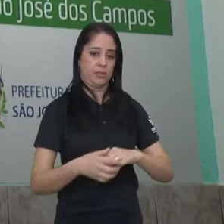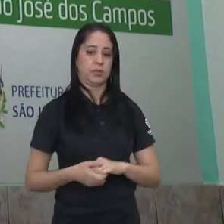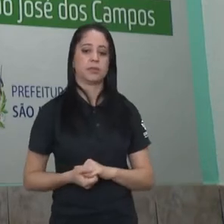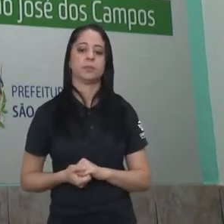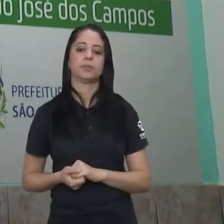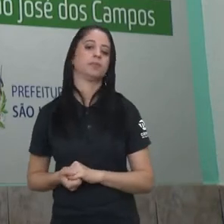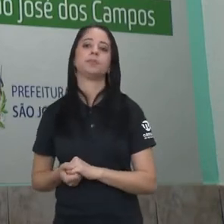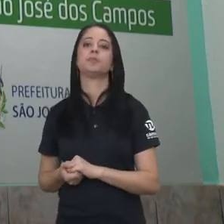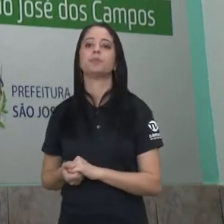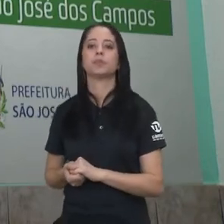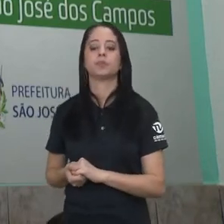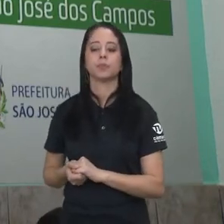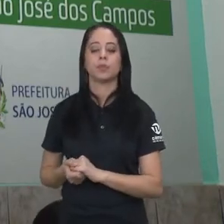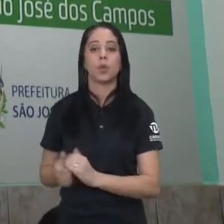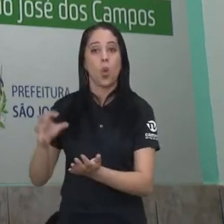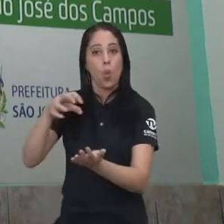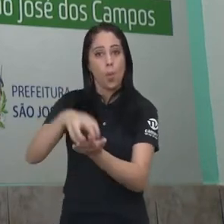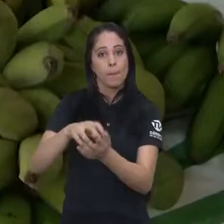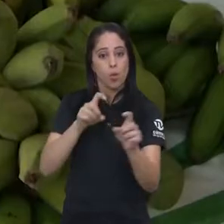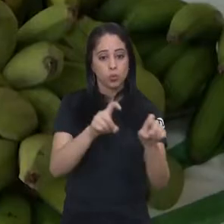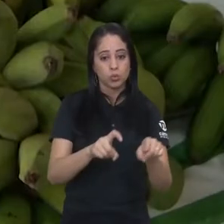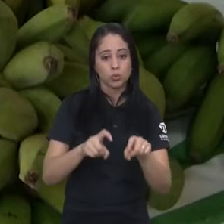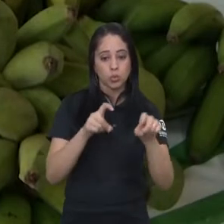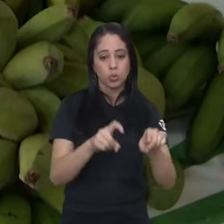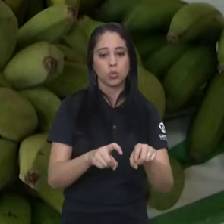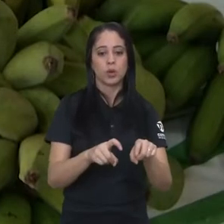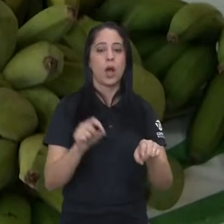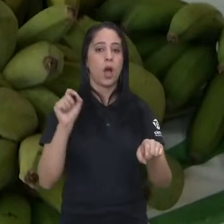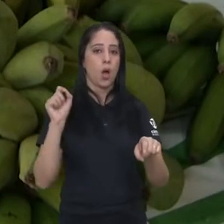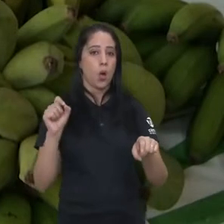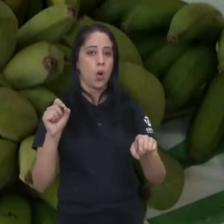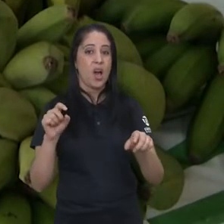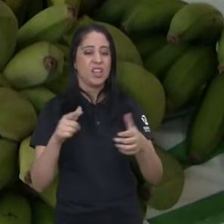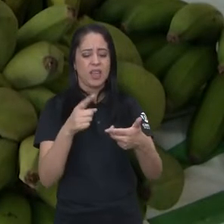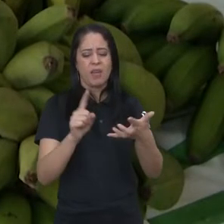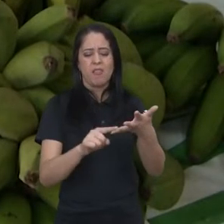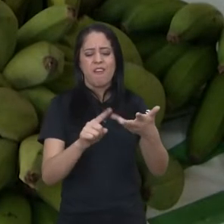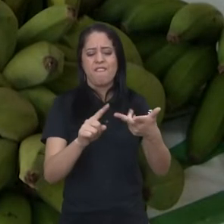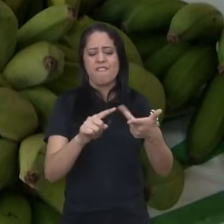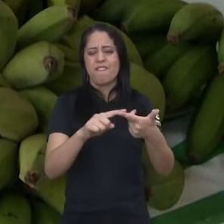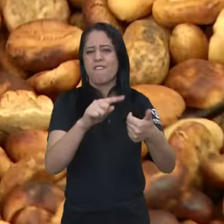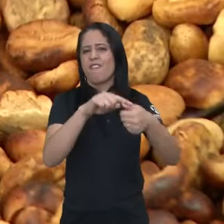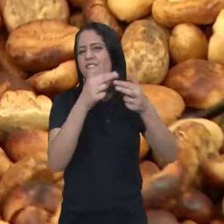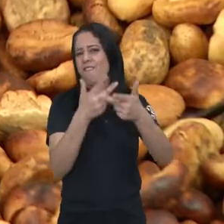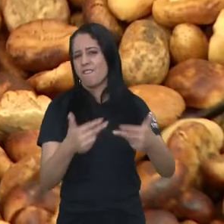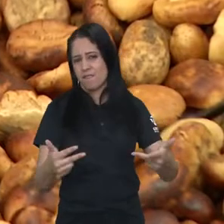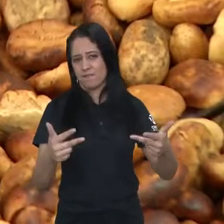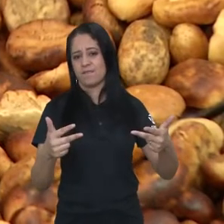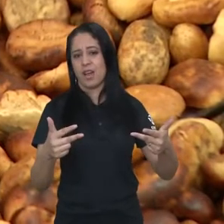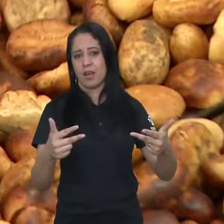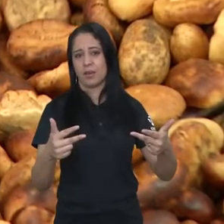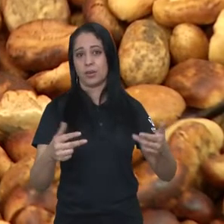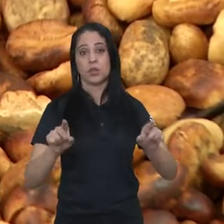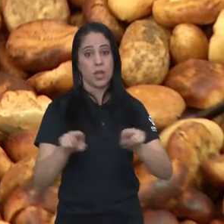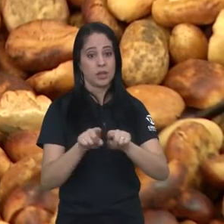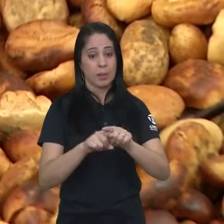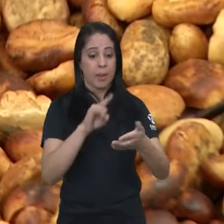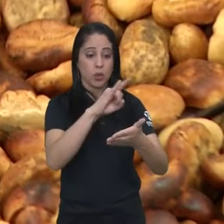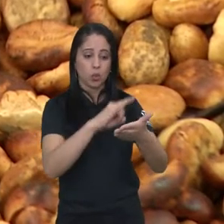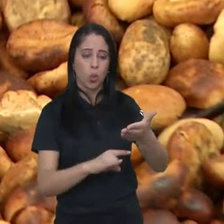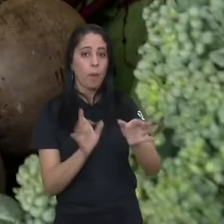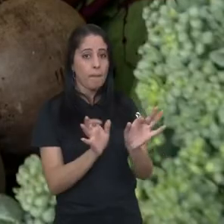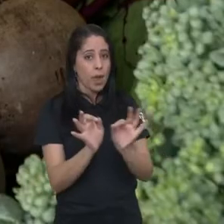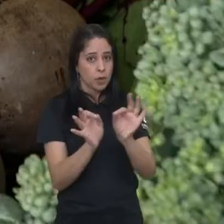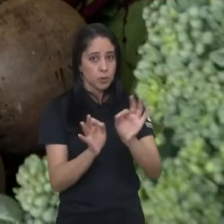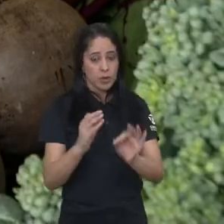outro serviço disponibilizado pelo programa é a emissão da autorização para que o trabalhador rural possa ser reconhecido como um pequeno